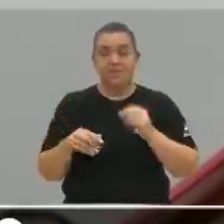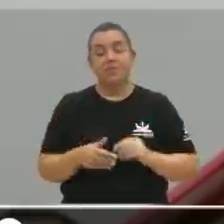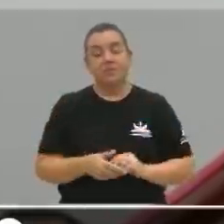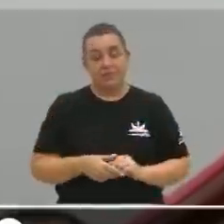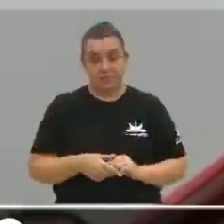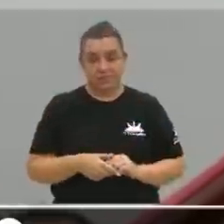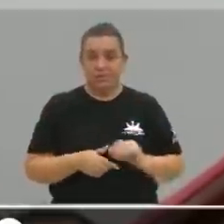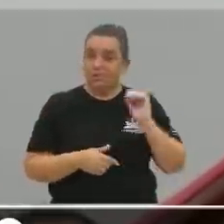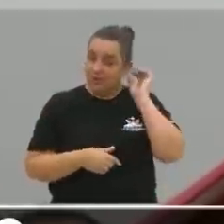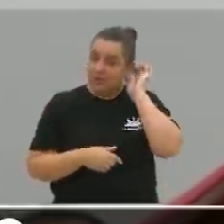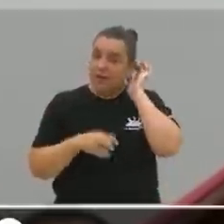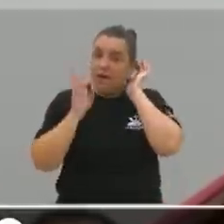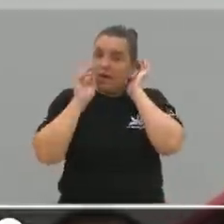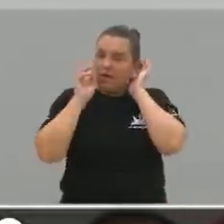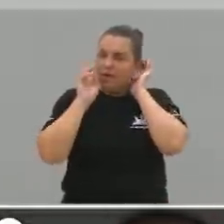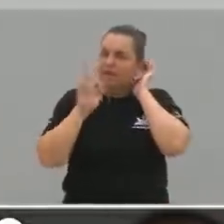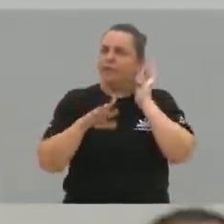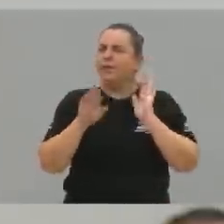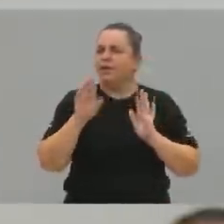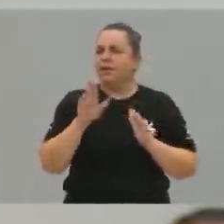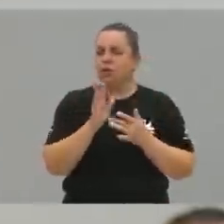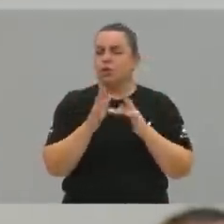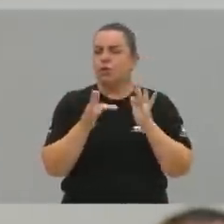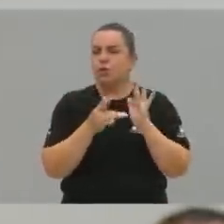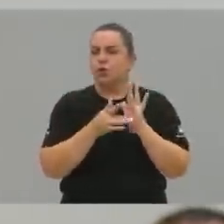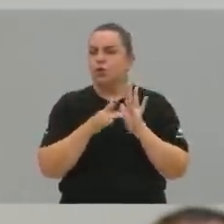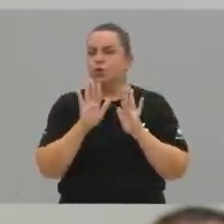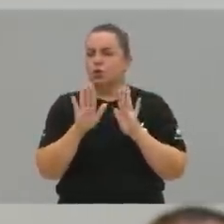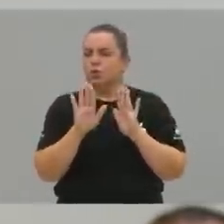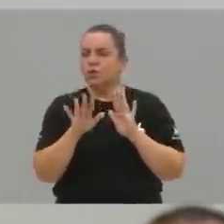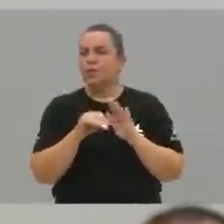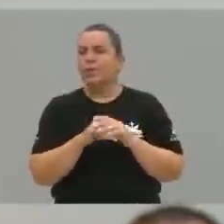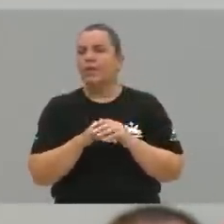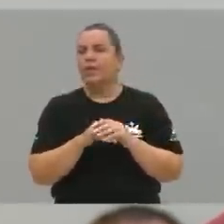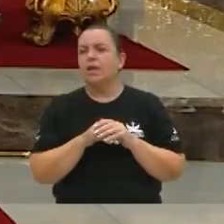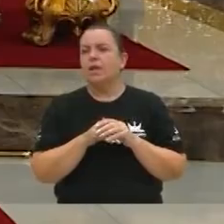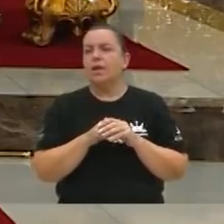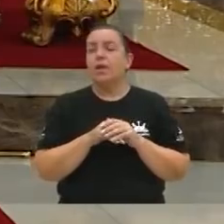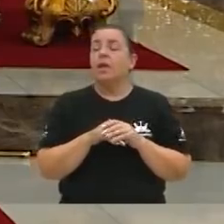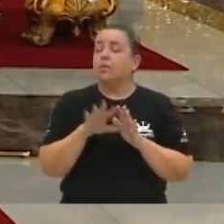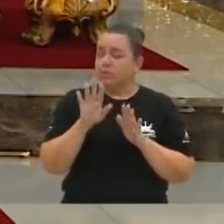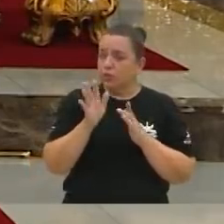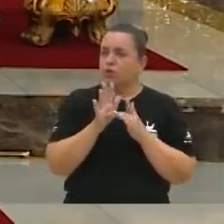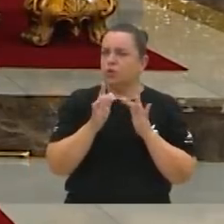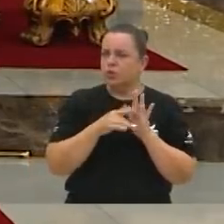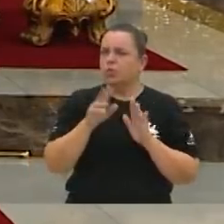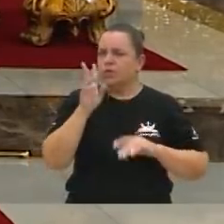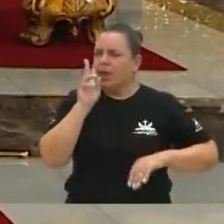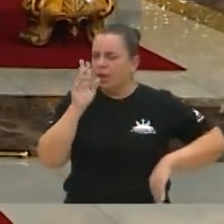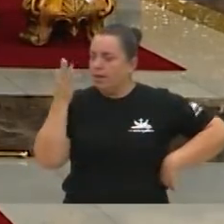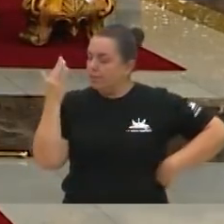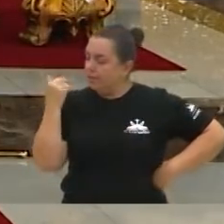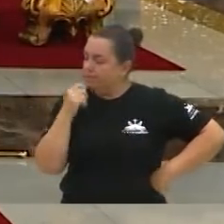e se lembra que nosso senhor um certo momento só para simplificar e terminar o raciocínio